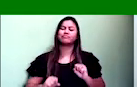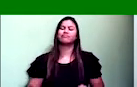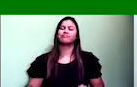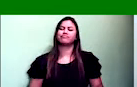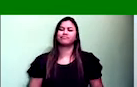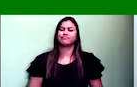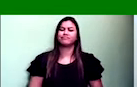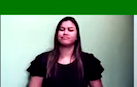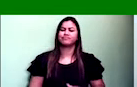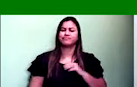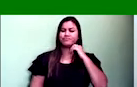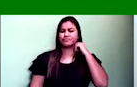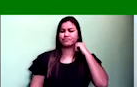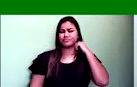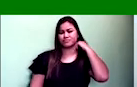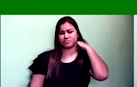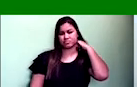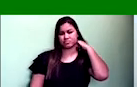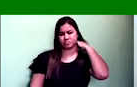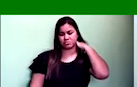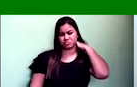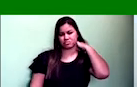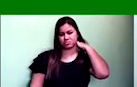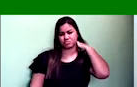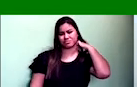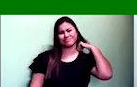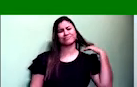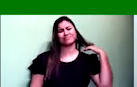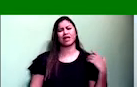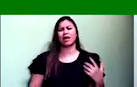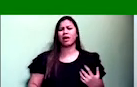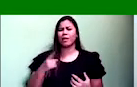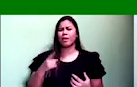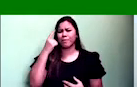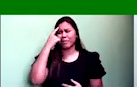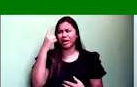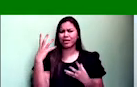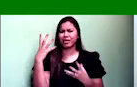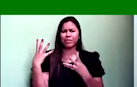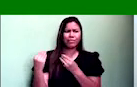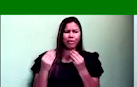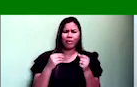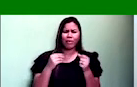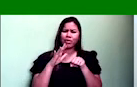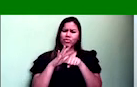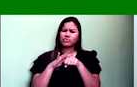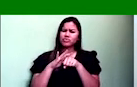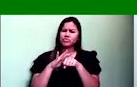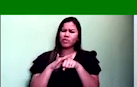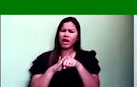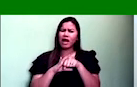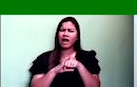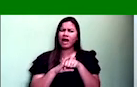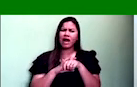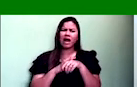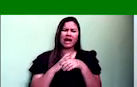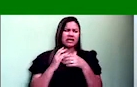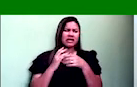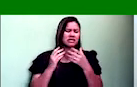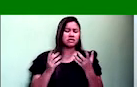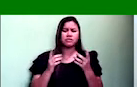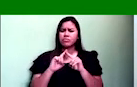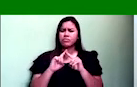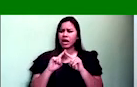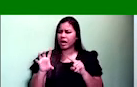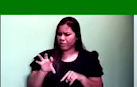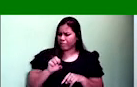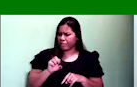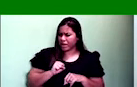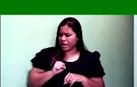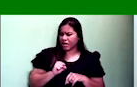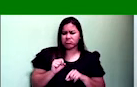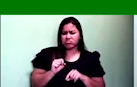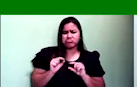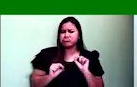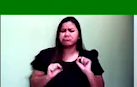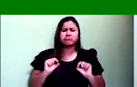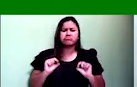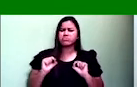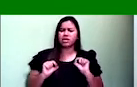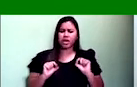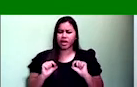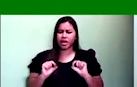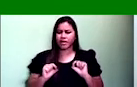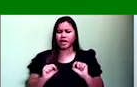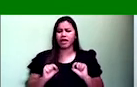Então, aí a gente se pergunta, mas com tanta coisa, né, quem pode pegar infecção sexualmente transmissível? Quem